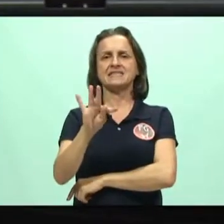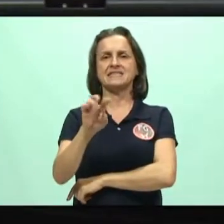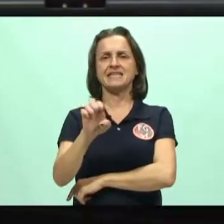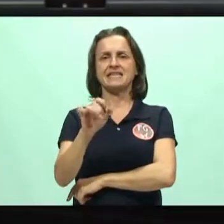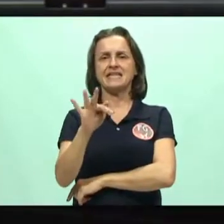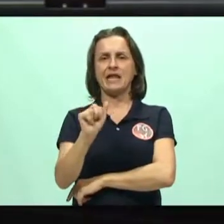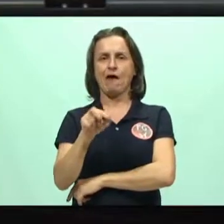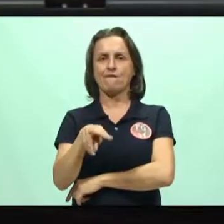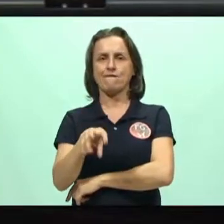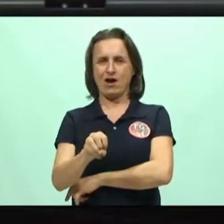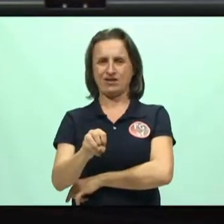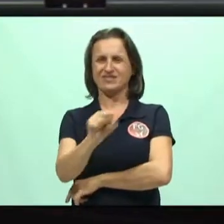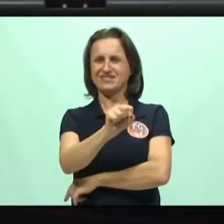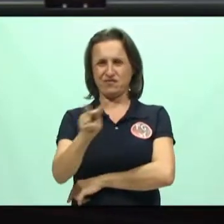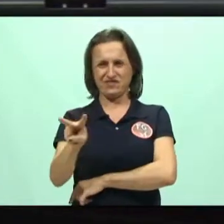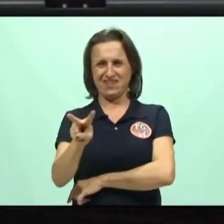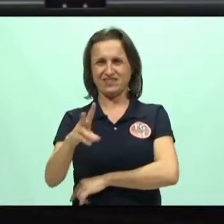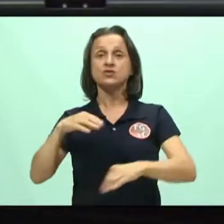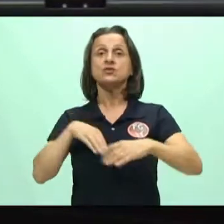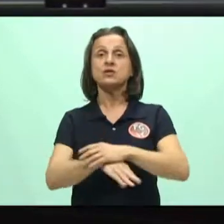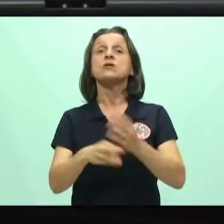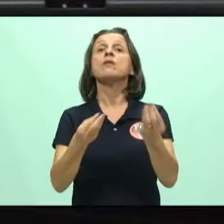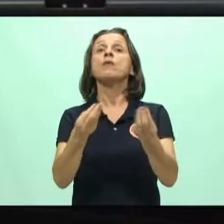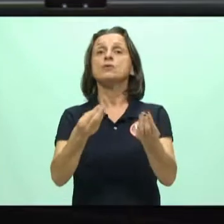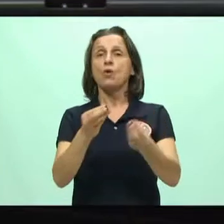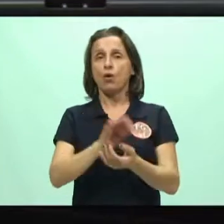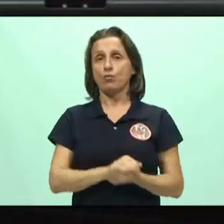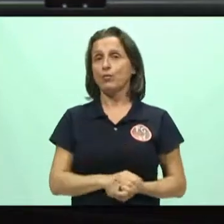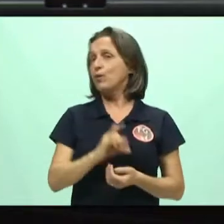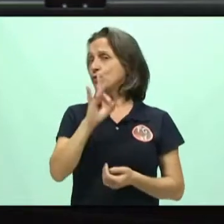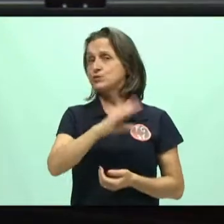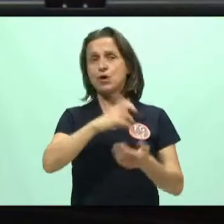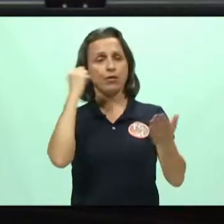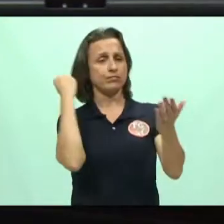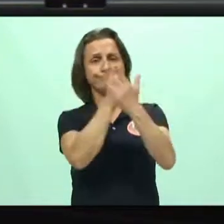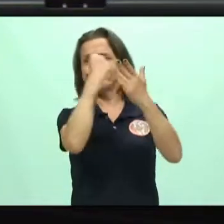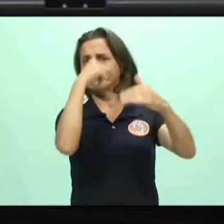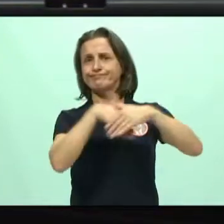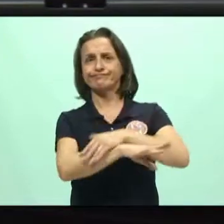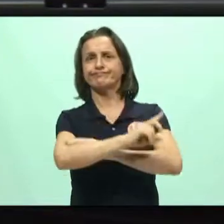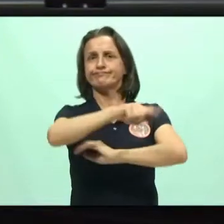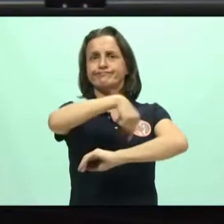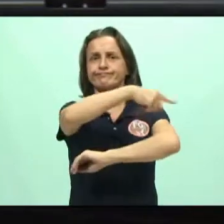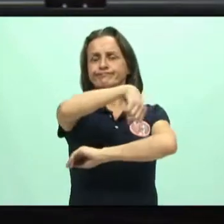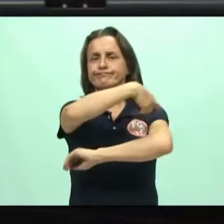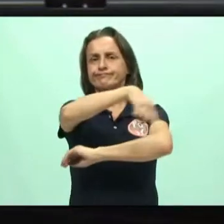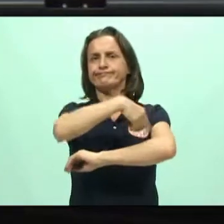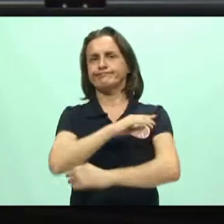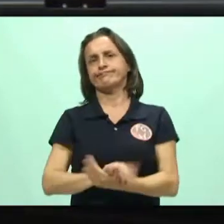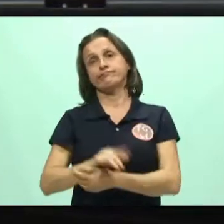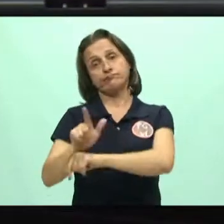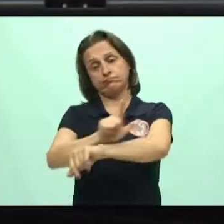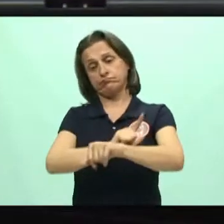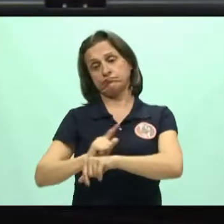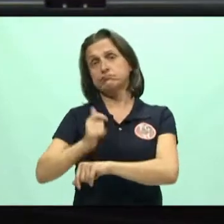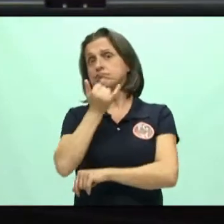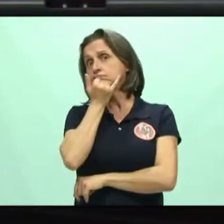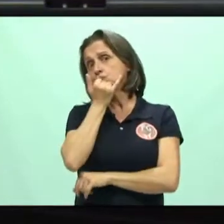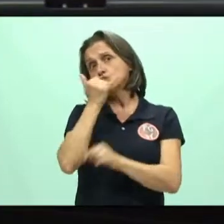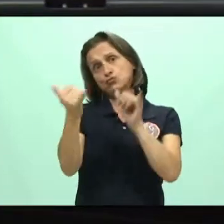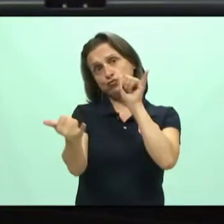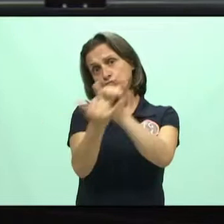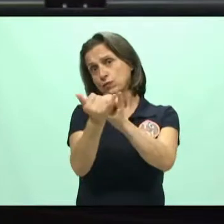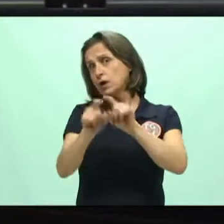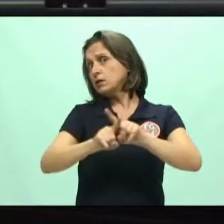Estefano estacionamento é só com paquímetro estacionamento rotativo começa que me perdoa porque